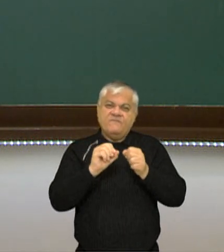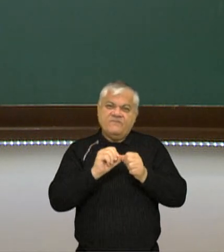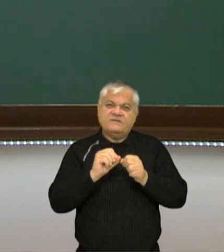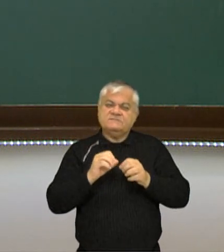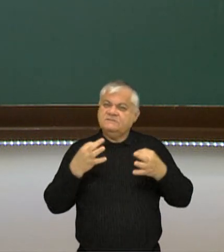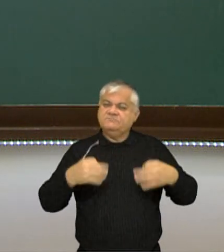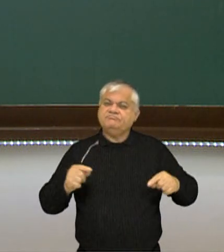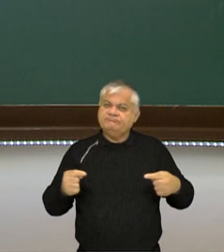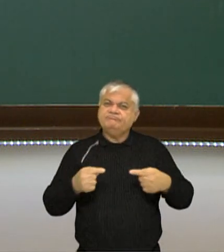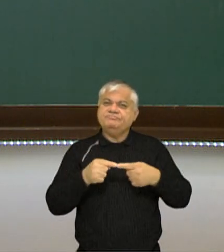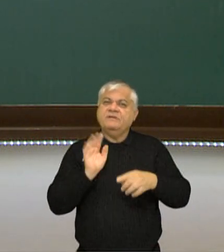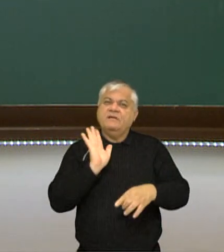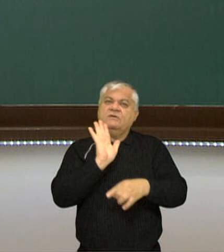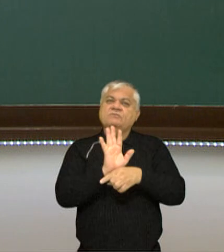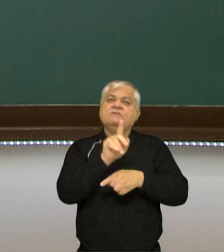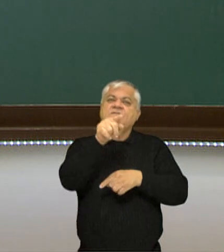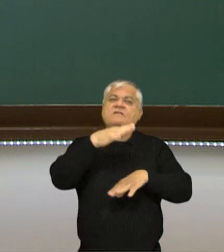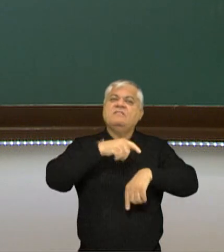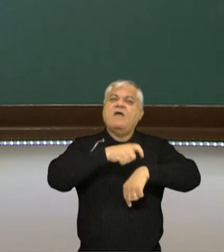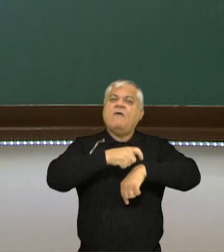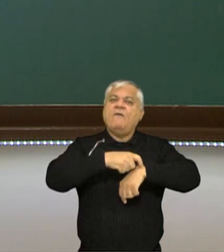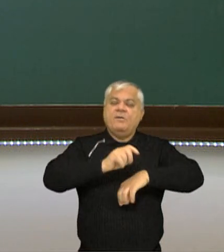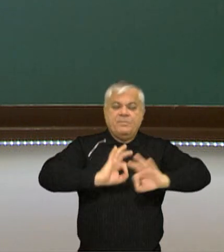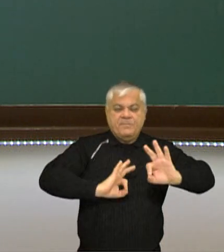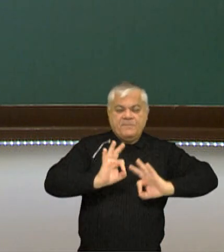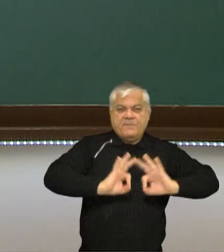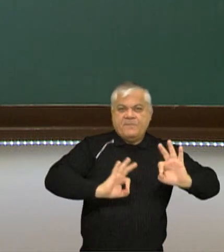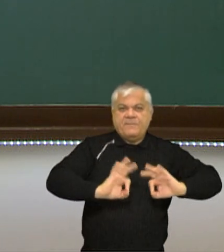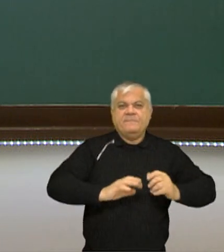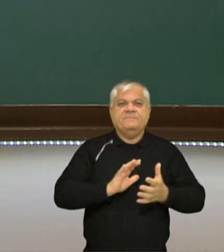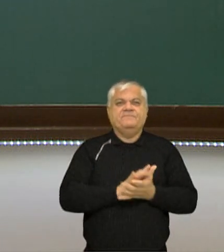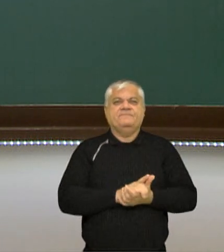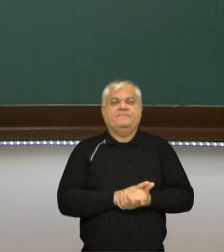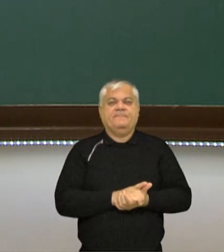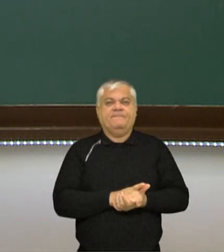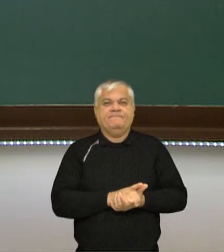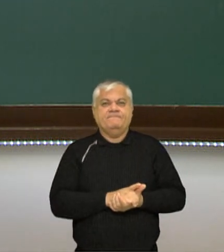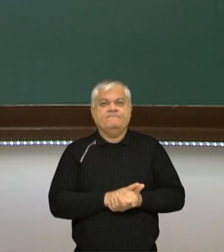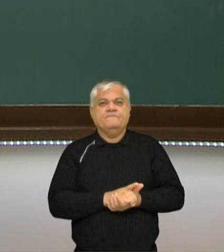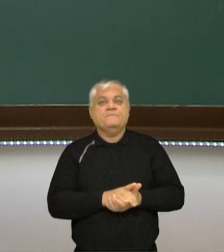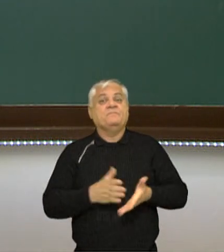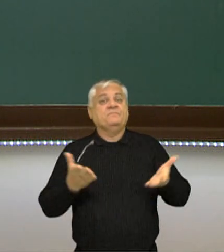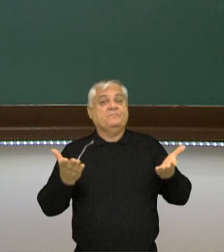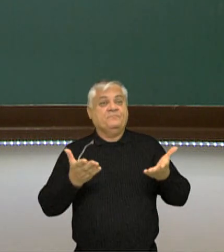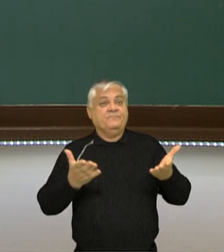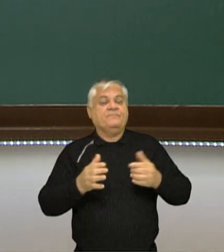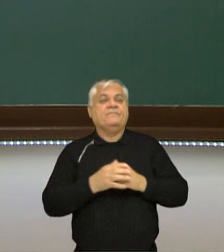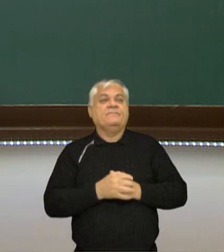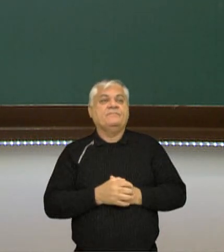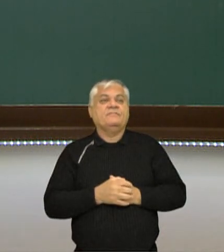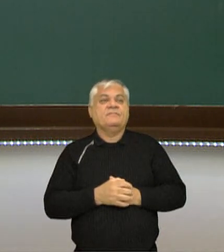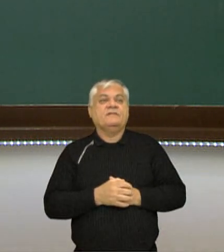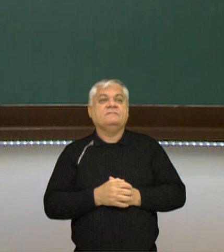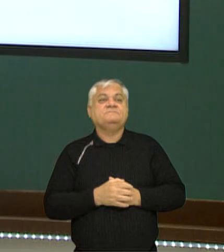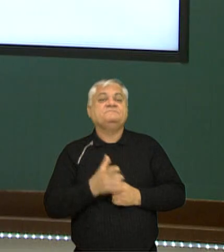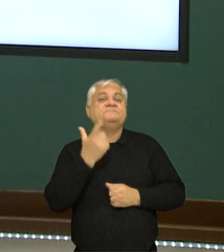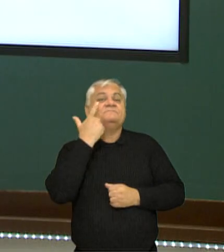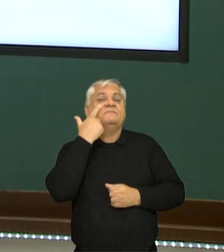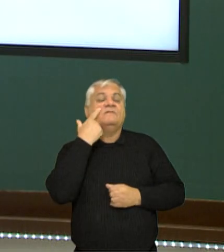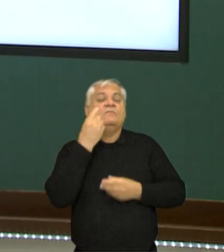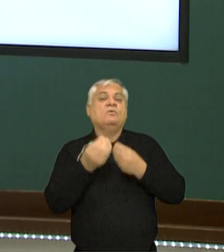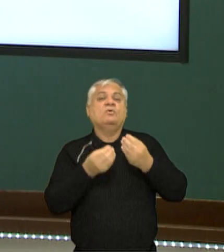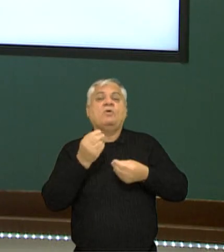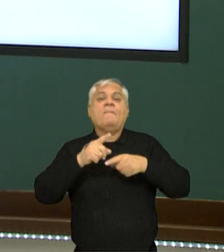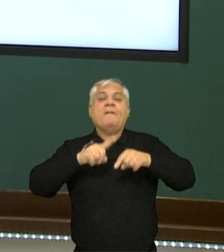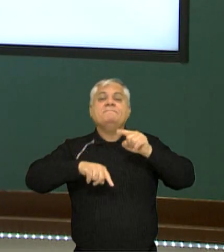e isso vai te ajudar na hora de você construir o seu, ok? Agora, moçada, vamos